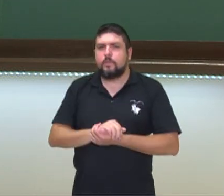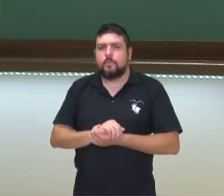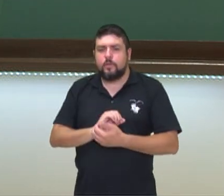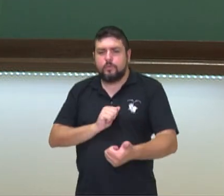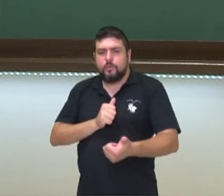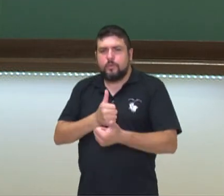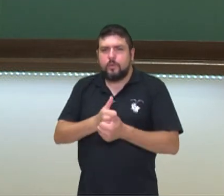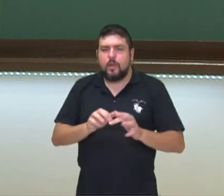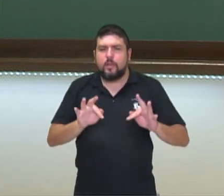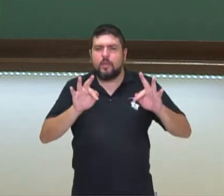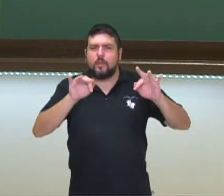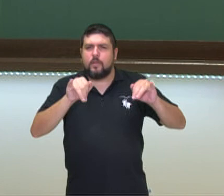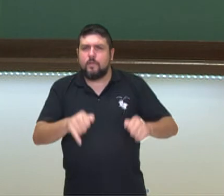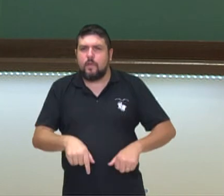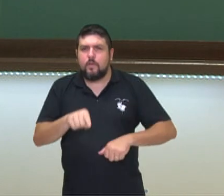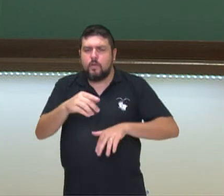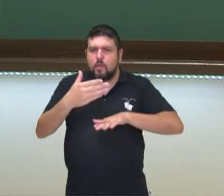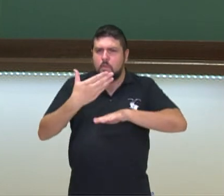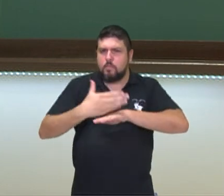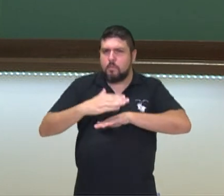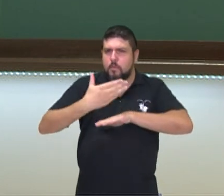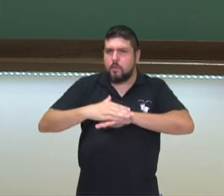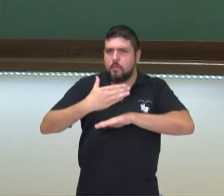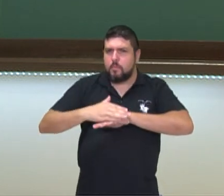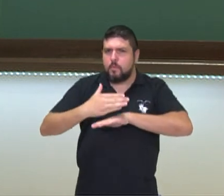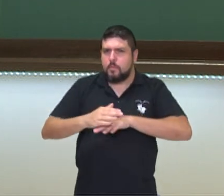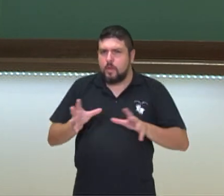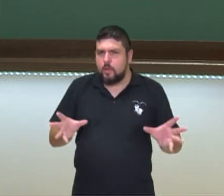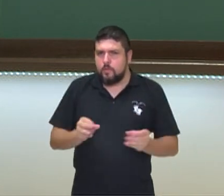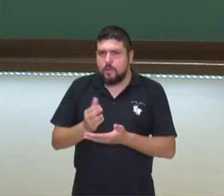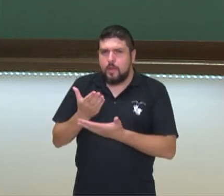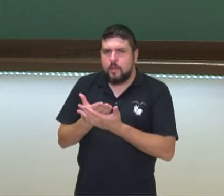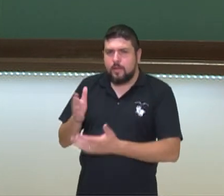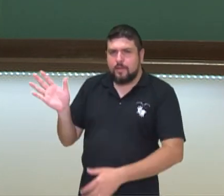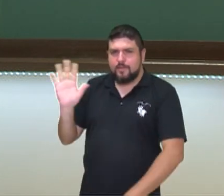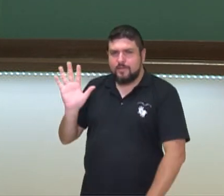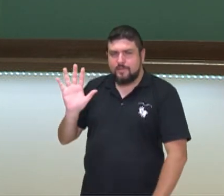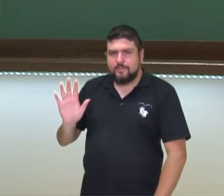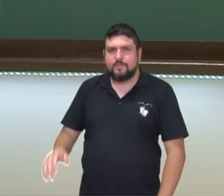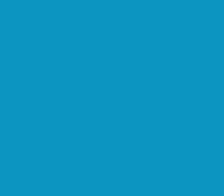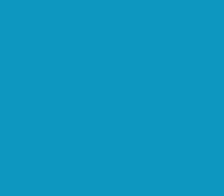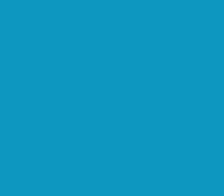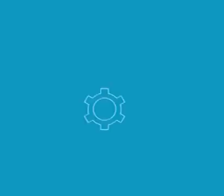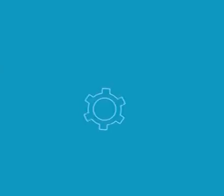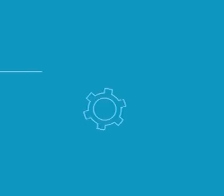nós vamos ficando por aqui. Pratique bem o que nós aprendemos nessa aula. Tchau, povo!